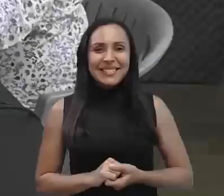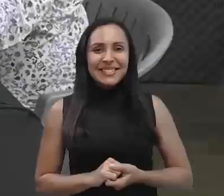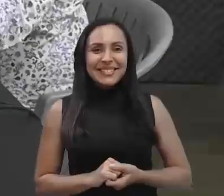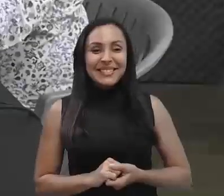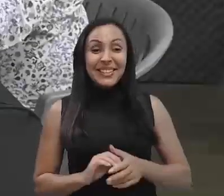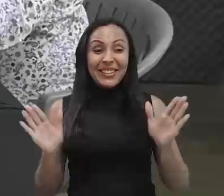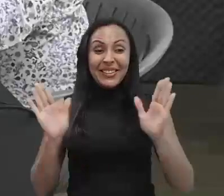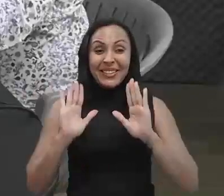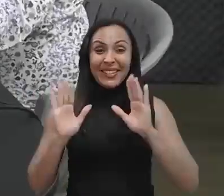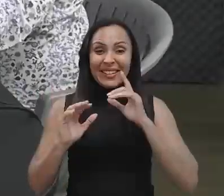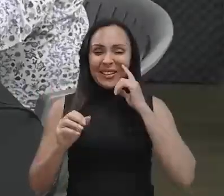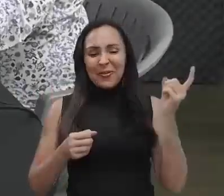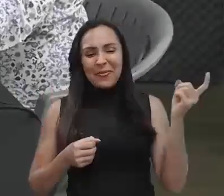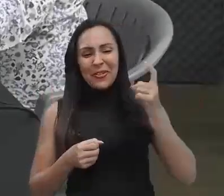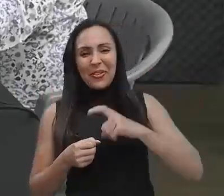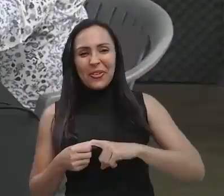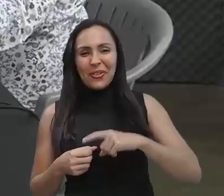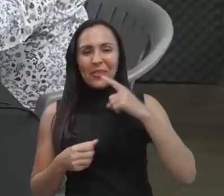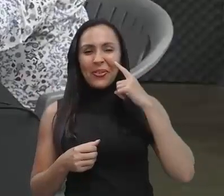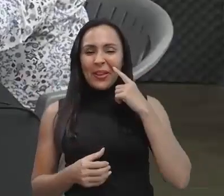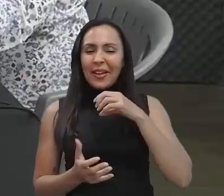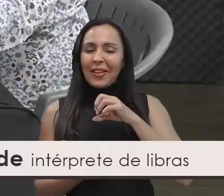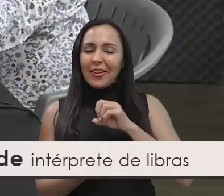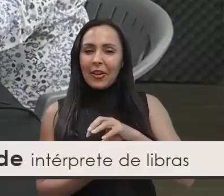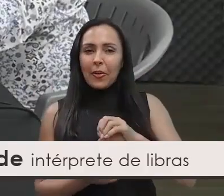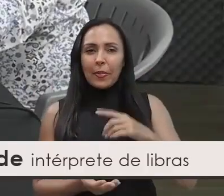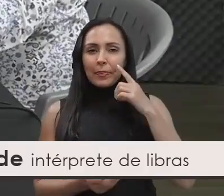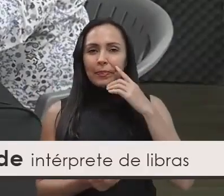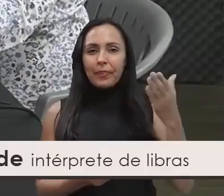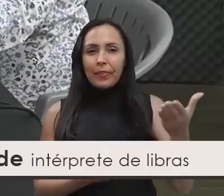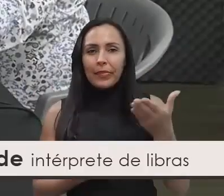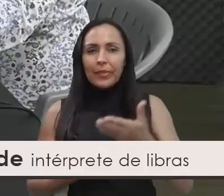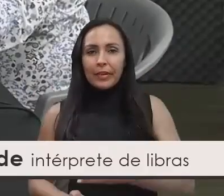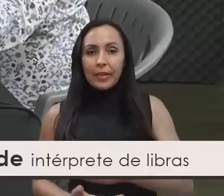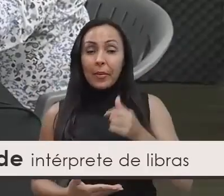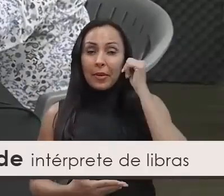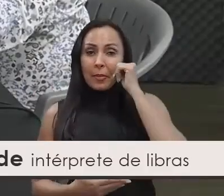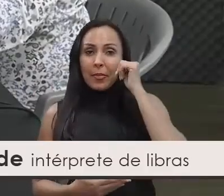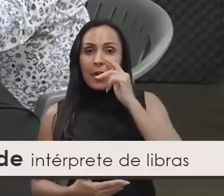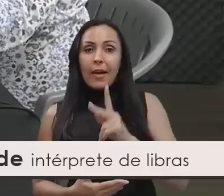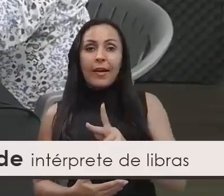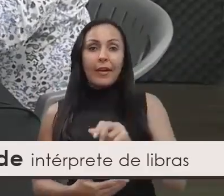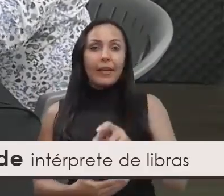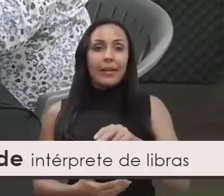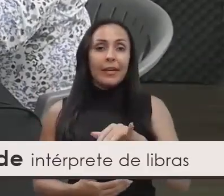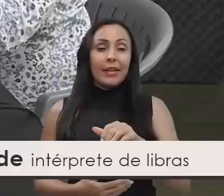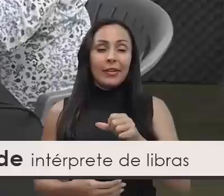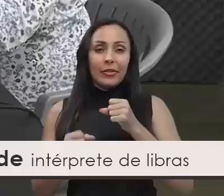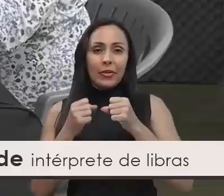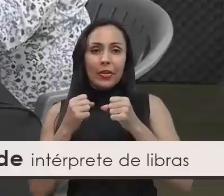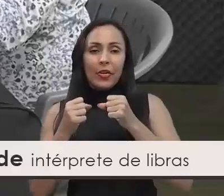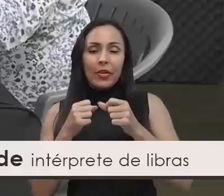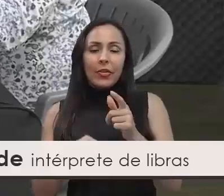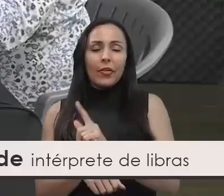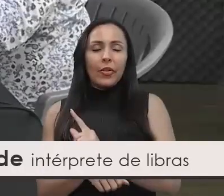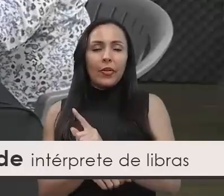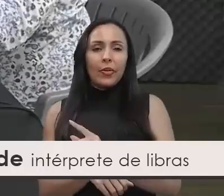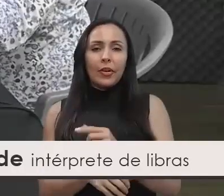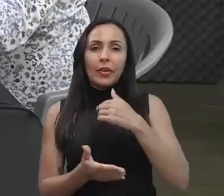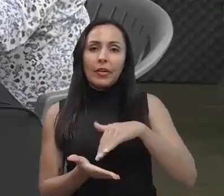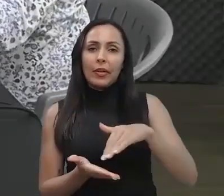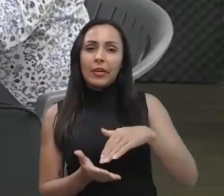estamos de volta educad a gente recebendo Karina Cardoso que é e eh jornalista gestora de imprensa da Secretaria da